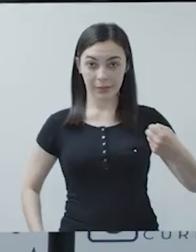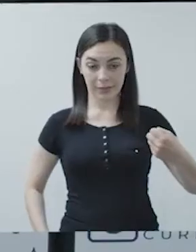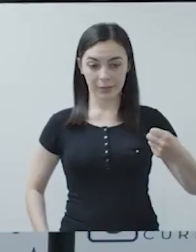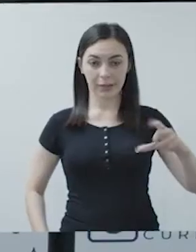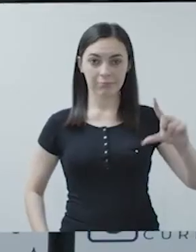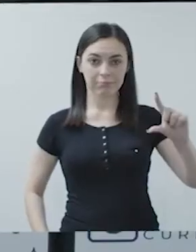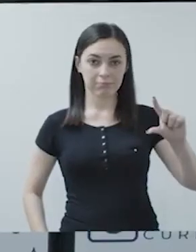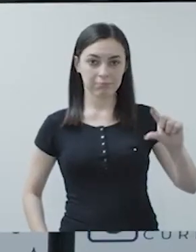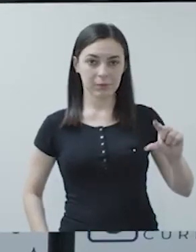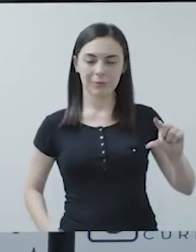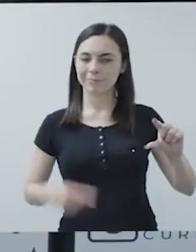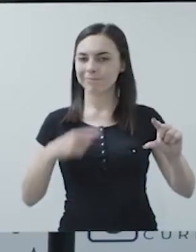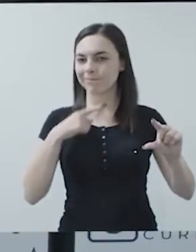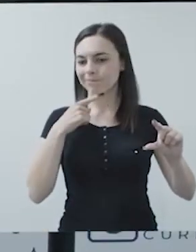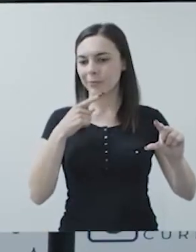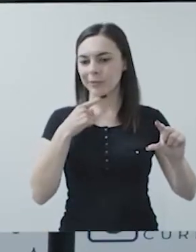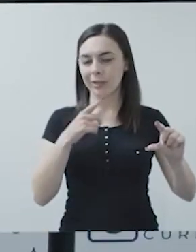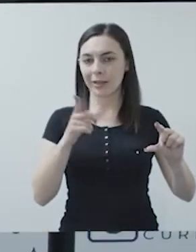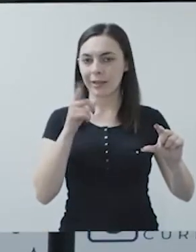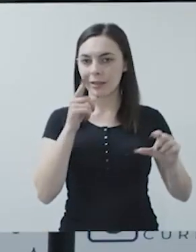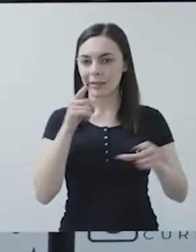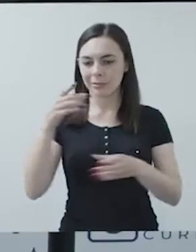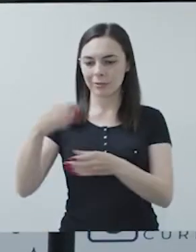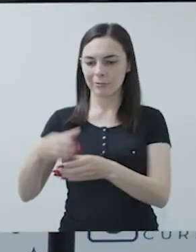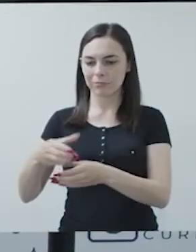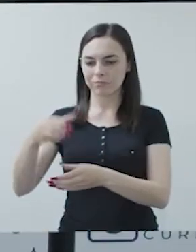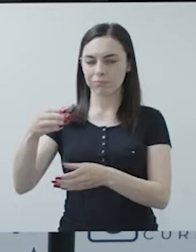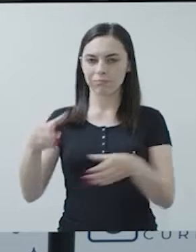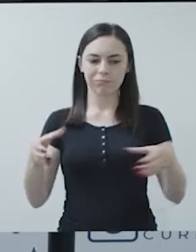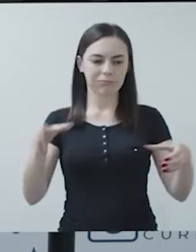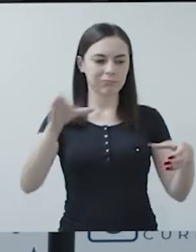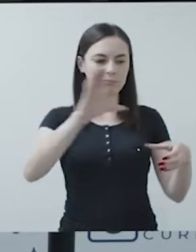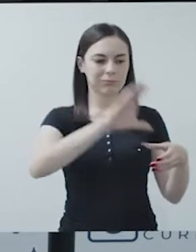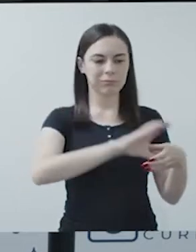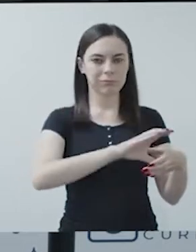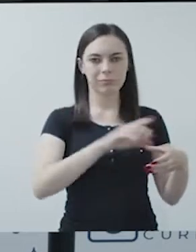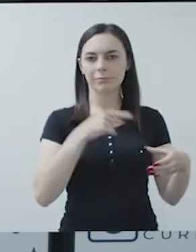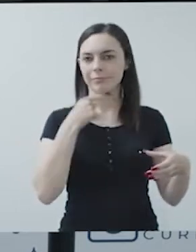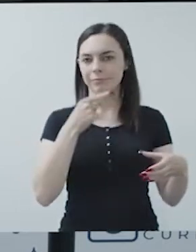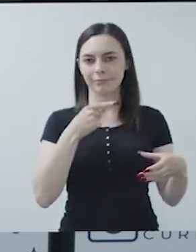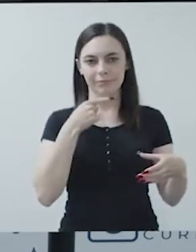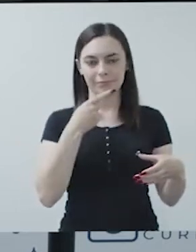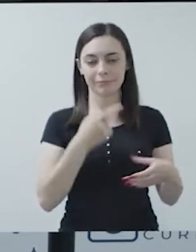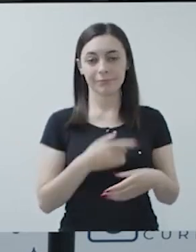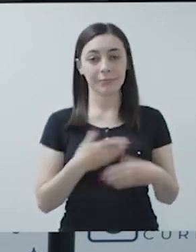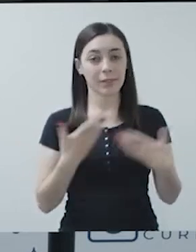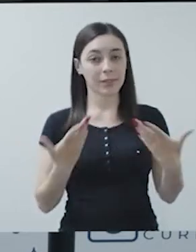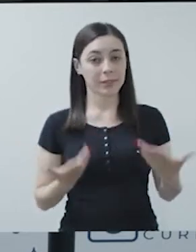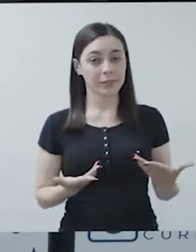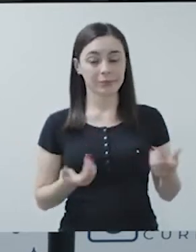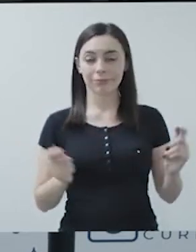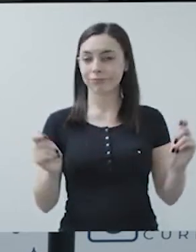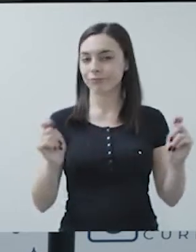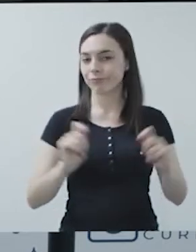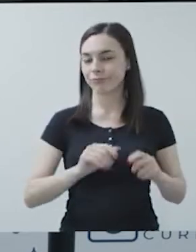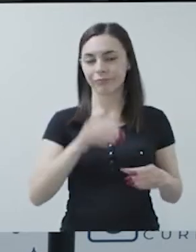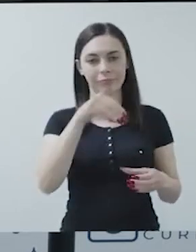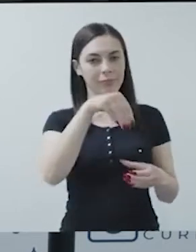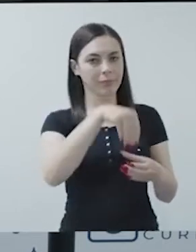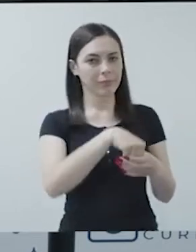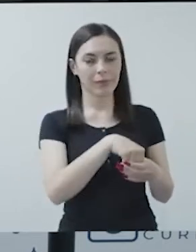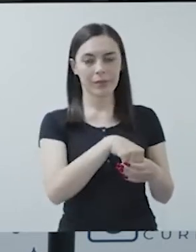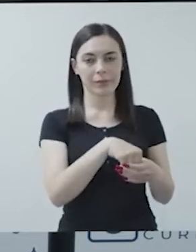Ela não comporta todo o líquido que estava dentro dessa caneca maior. Então, não coube essa quantidade de